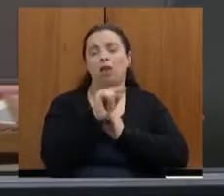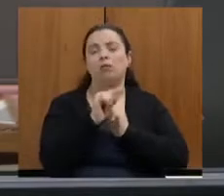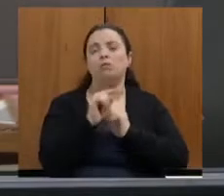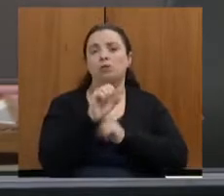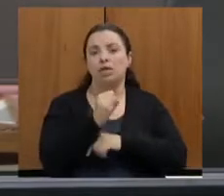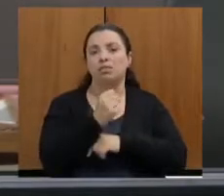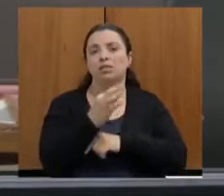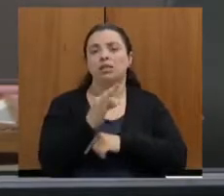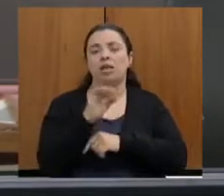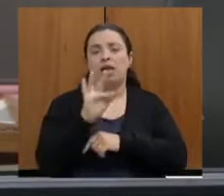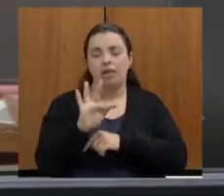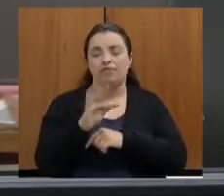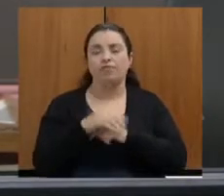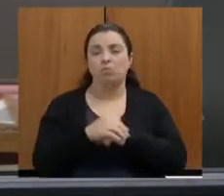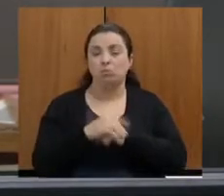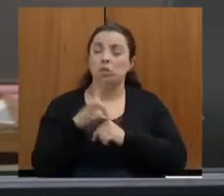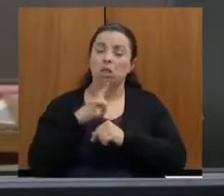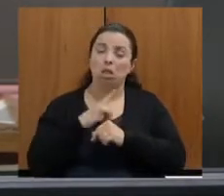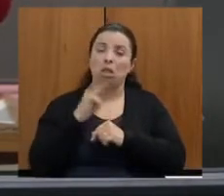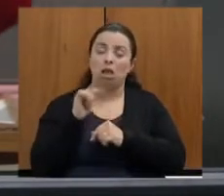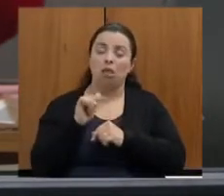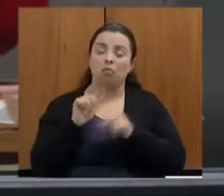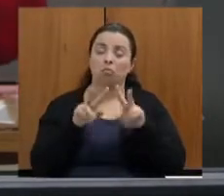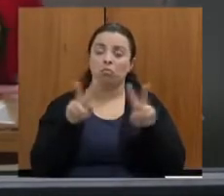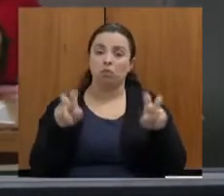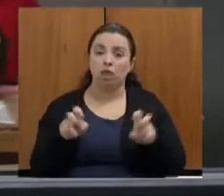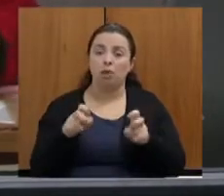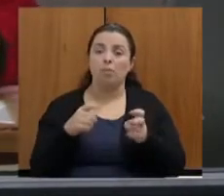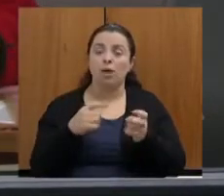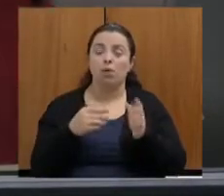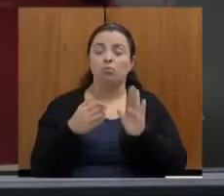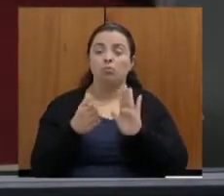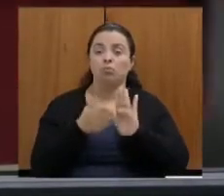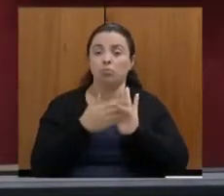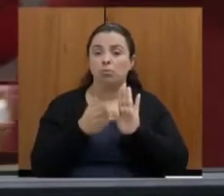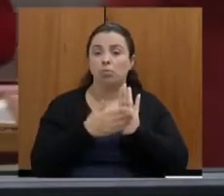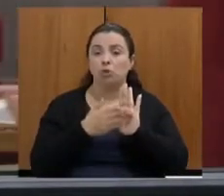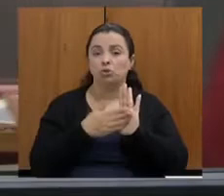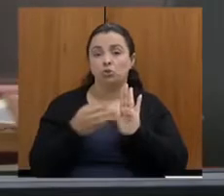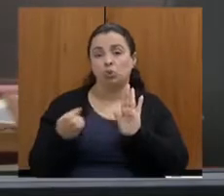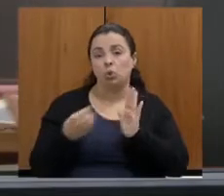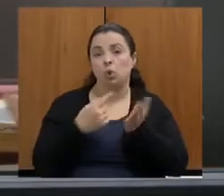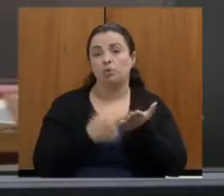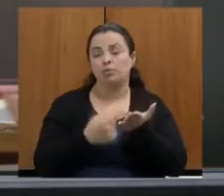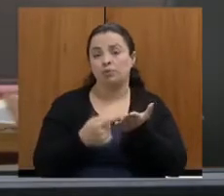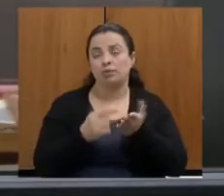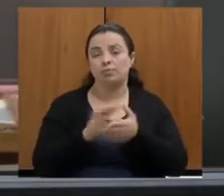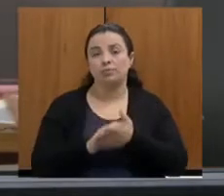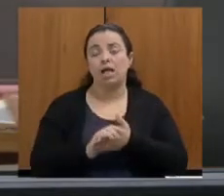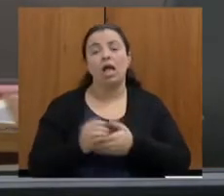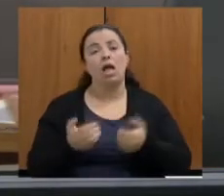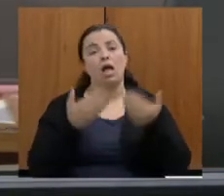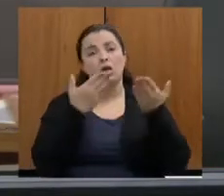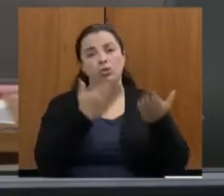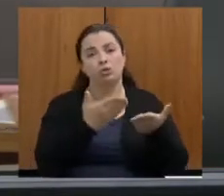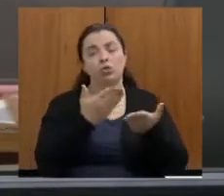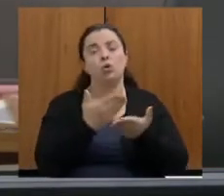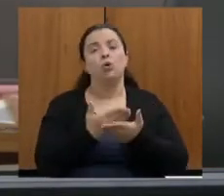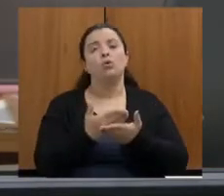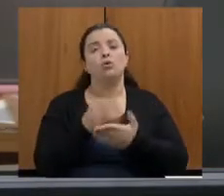esta repactuação é o seguinte e a sua excelência senhor Luiz fux